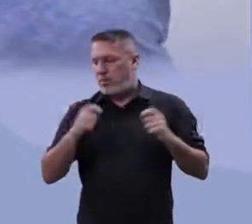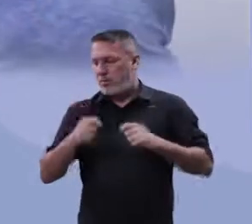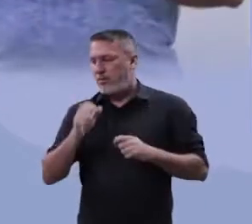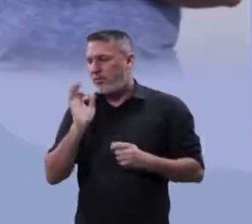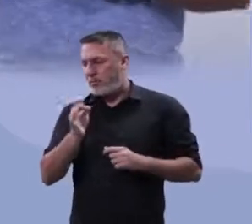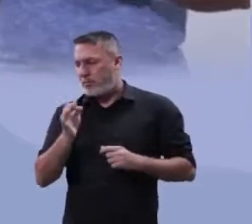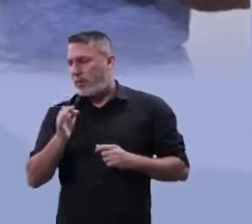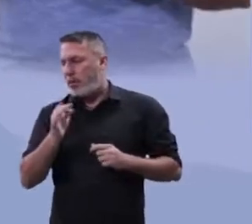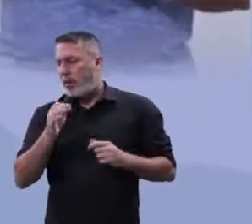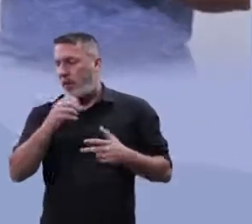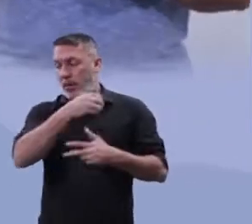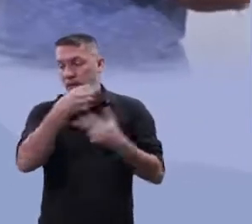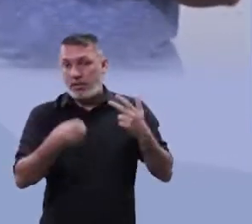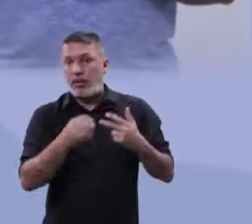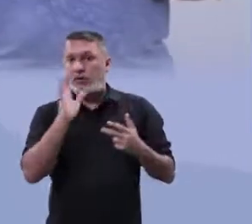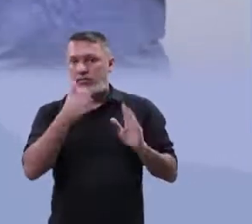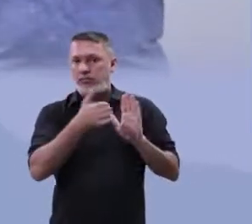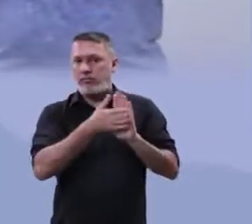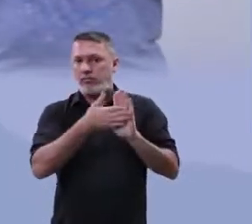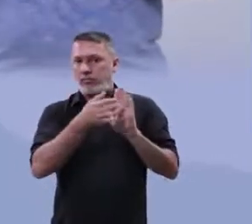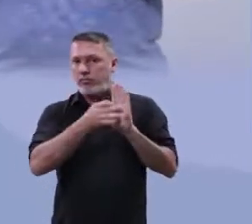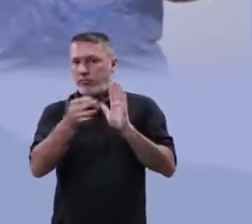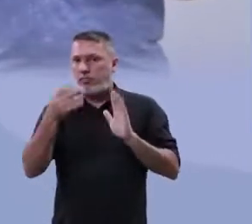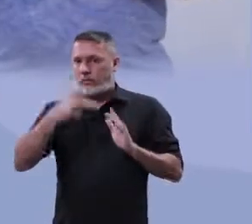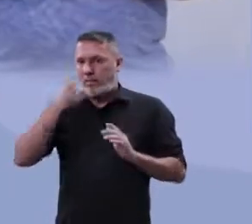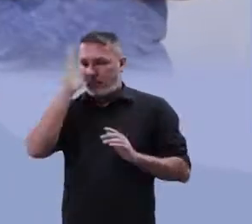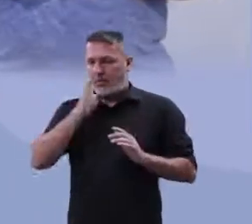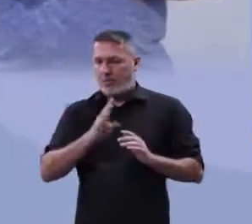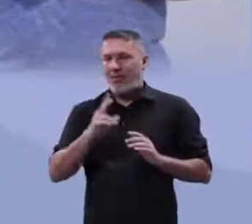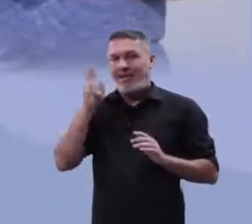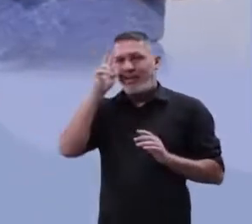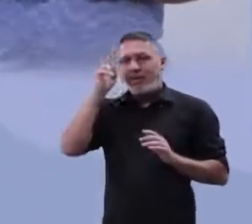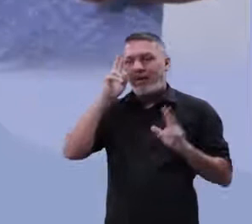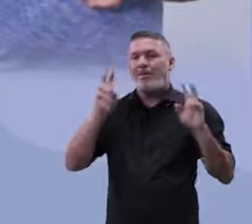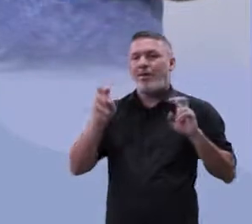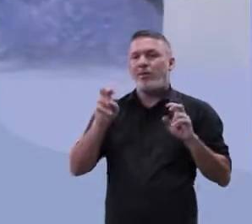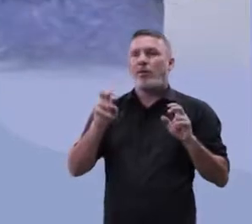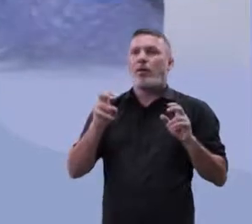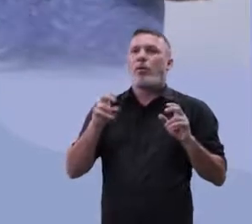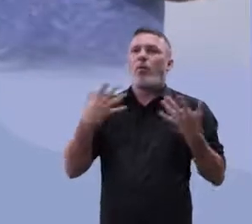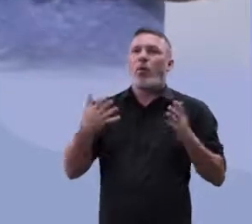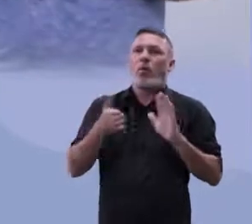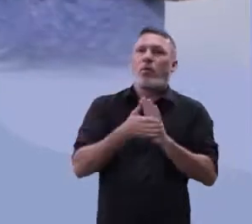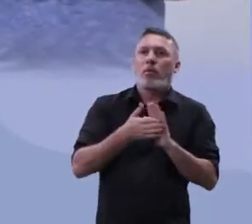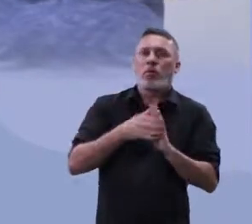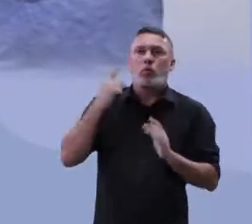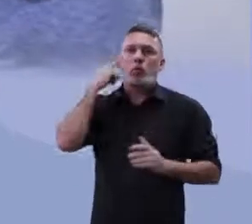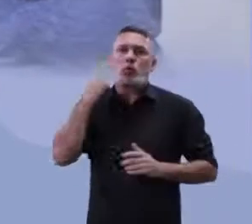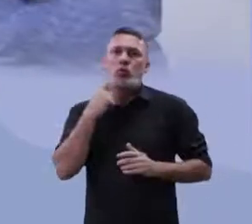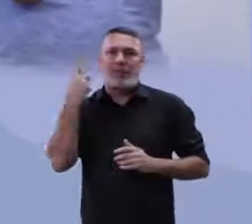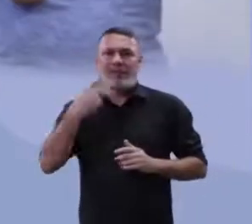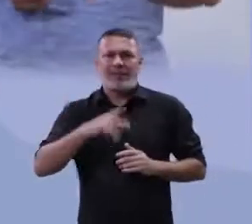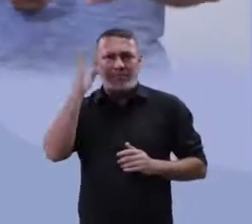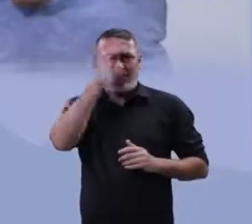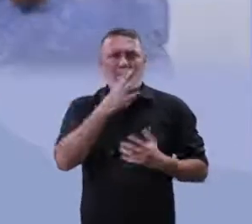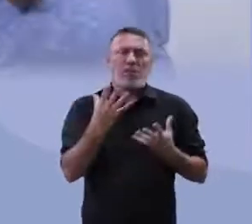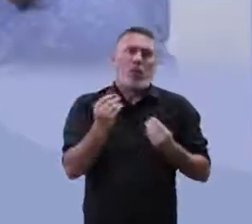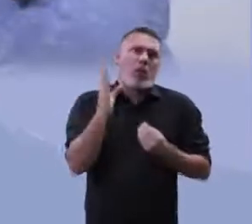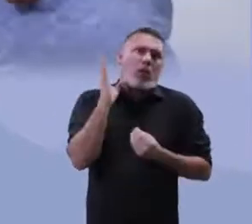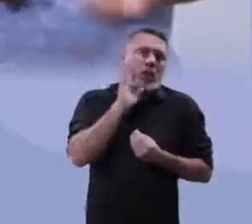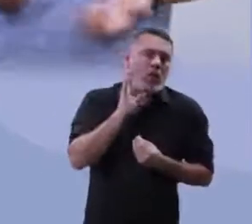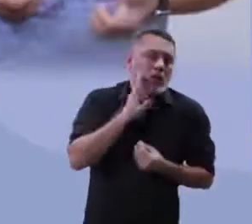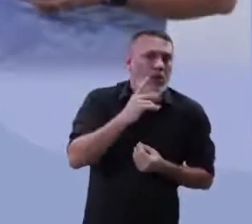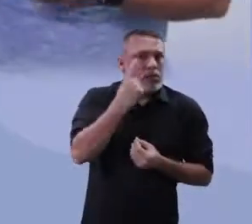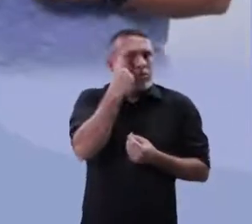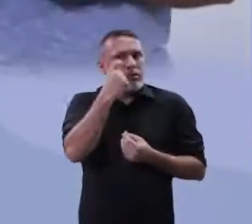possibilidades. O Enem já cobrou uma proposta textual voltando sobre os surdos no Brasil. Foi muito bacana essa proposta, muito pertinente,